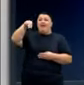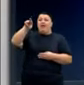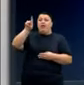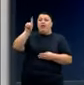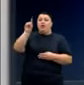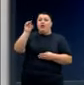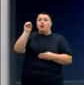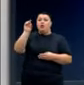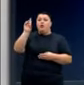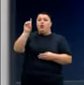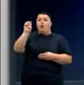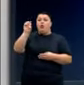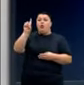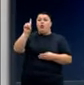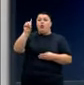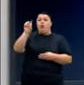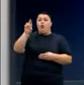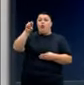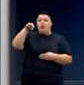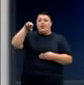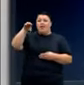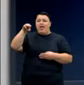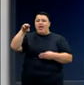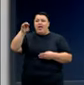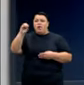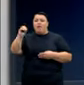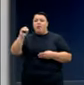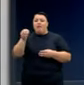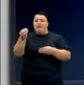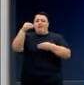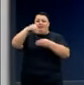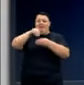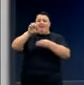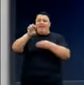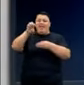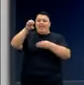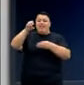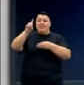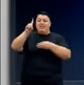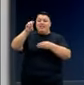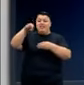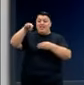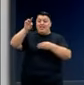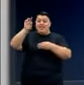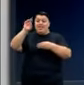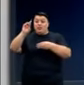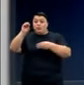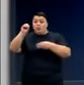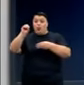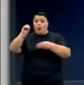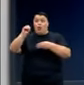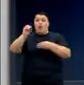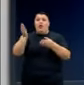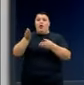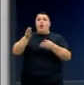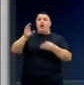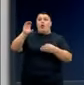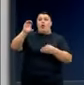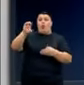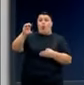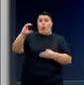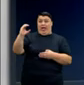dentro, relacionado a dentro, endoderma. E ectoderma está relacionado a fora,